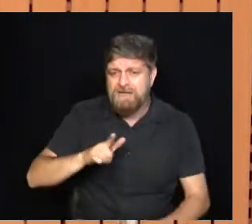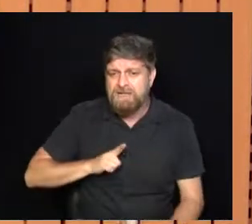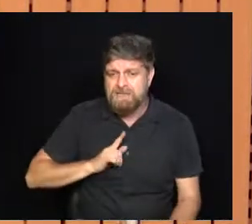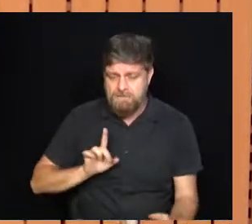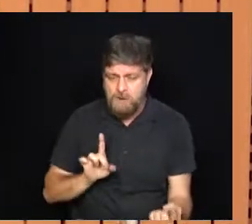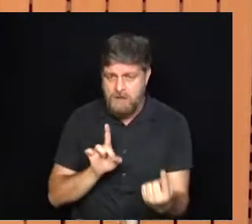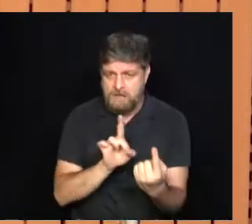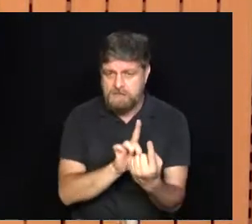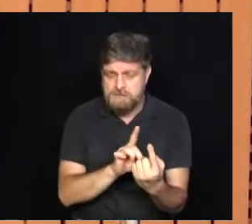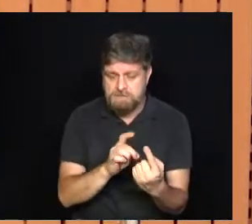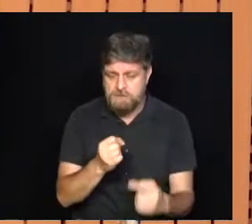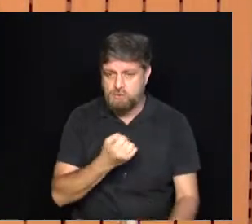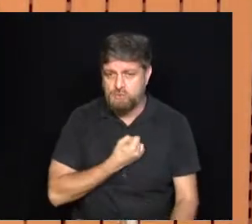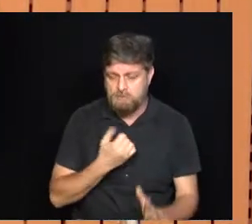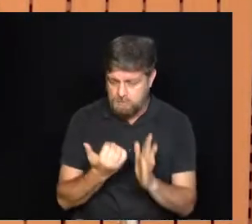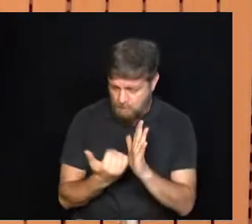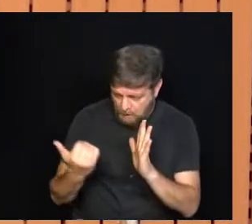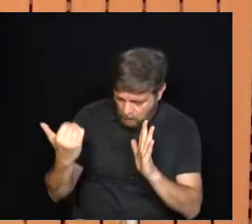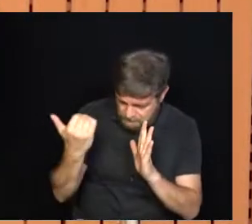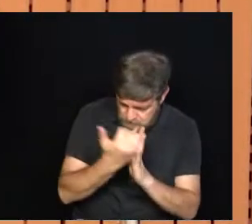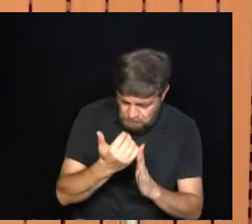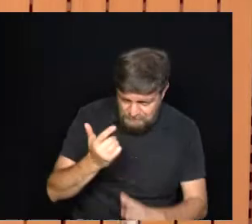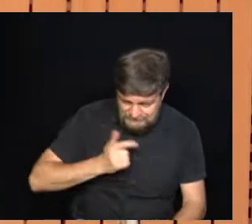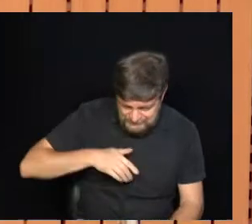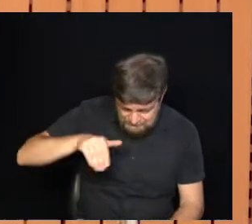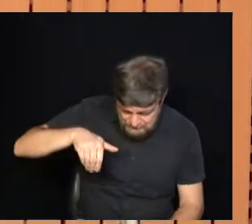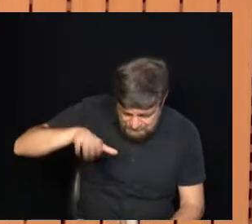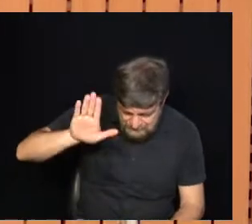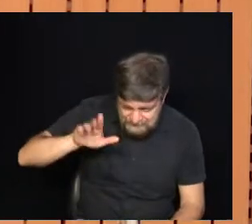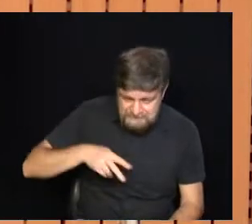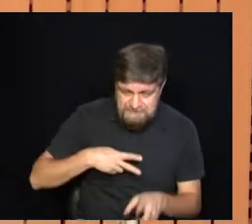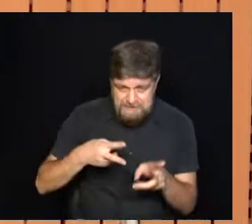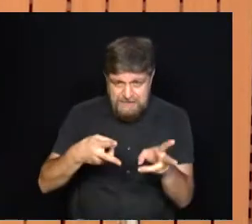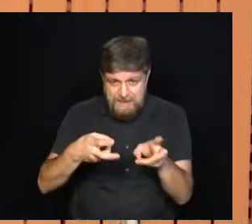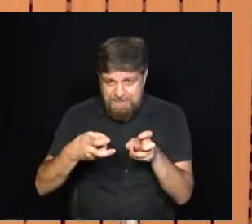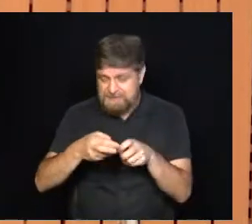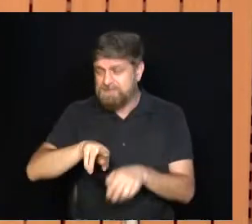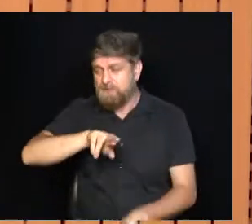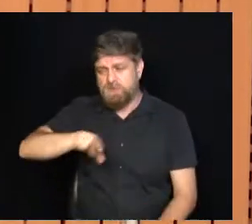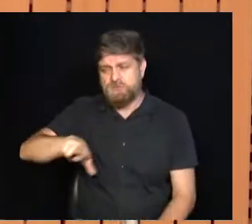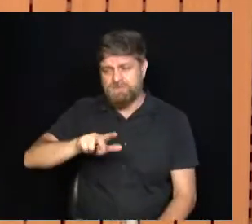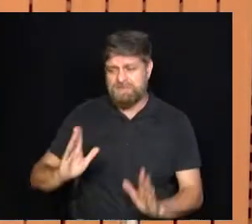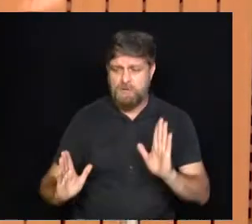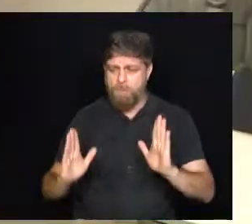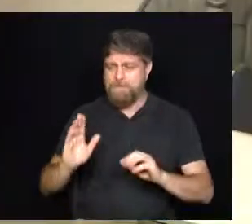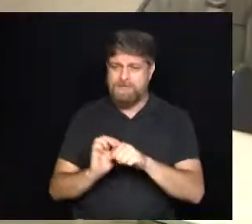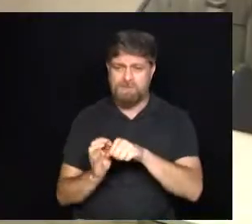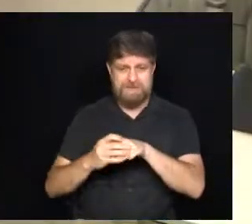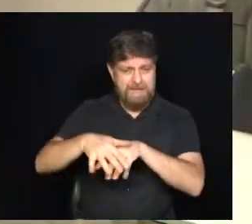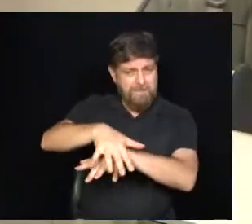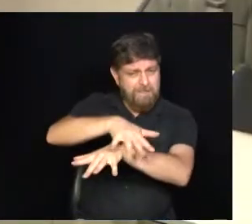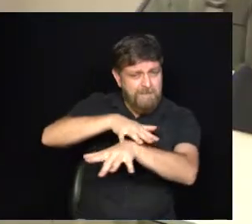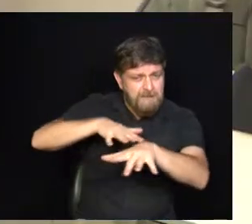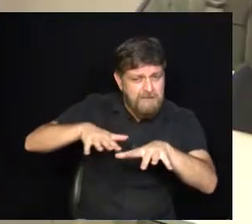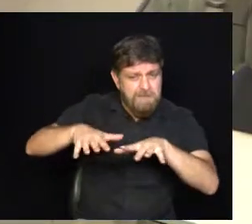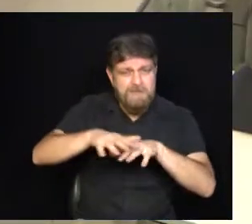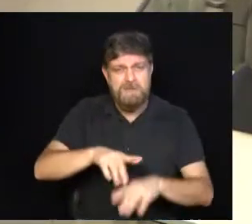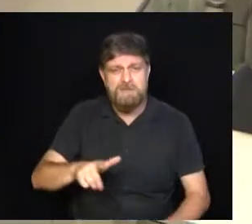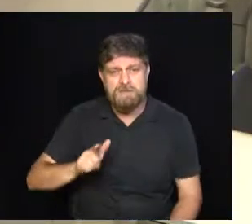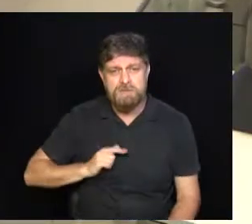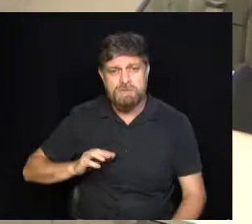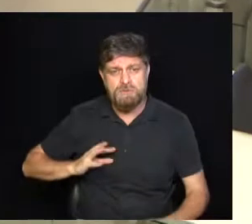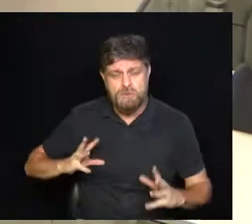atendimento do Gama? A senhora percebeu algo diferente nesse período, até por conta, né, de tudo que